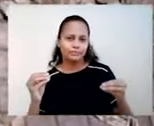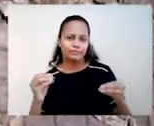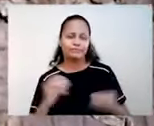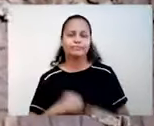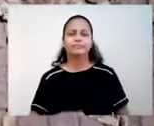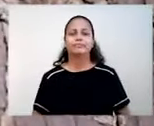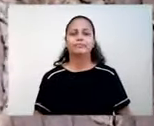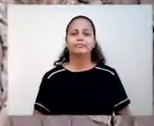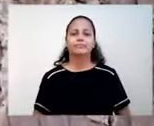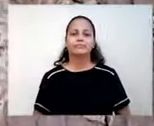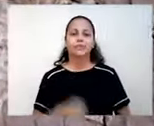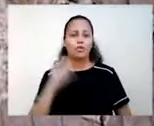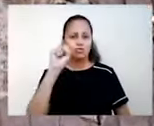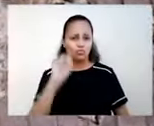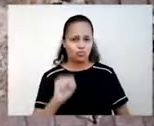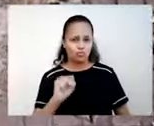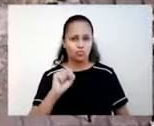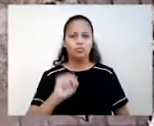Sudeste e Sul.